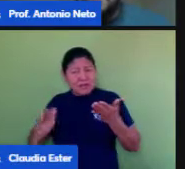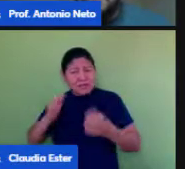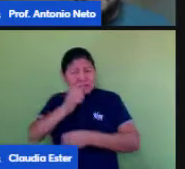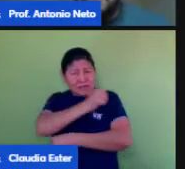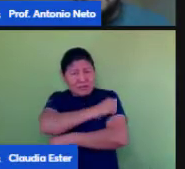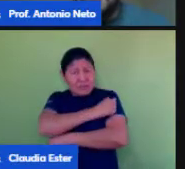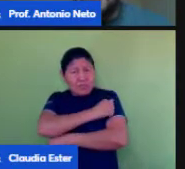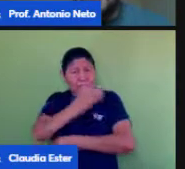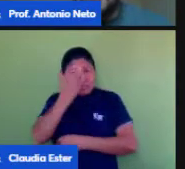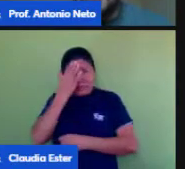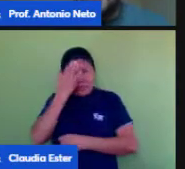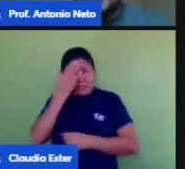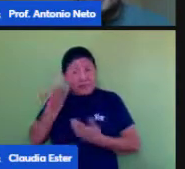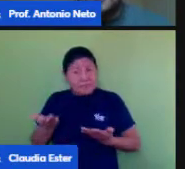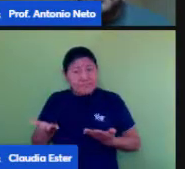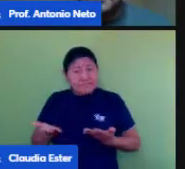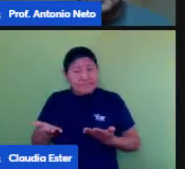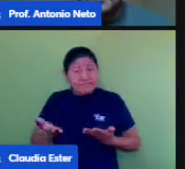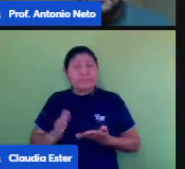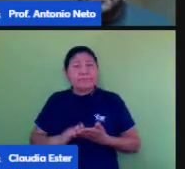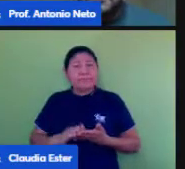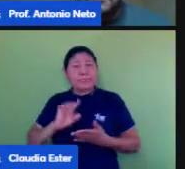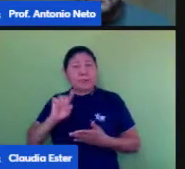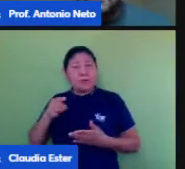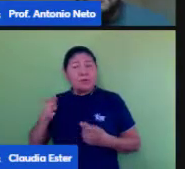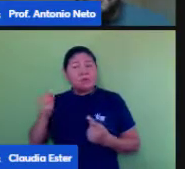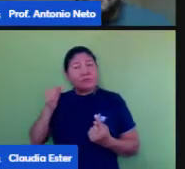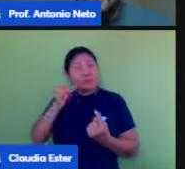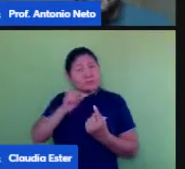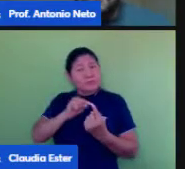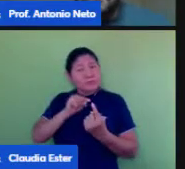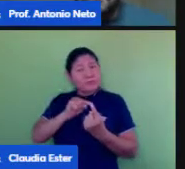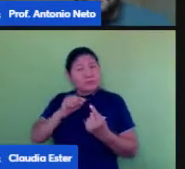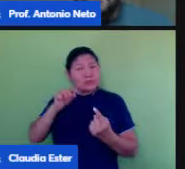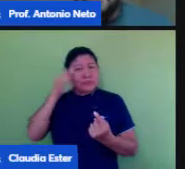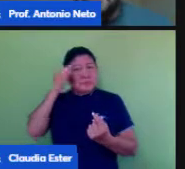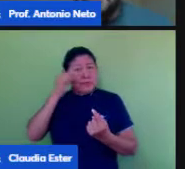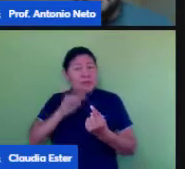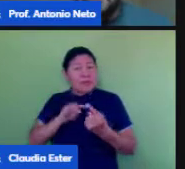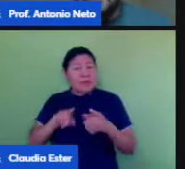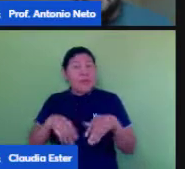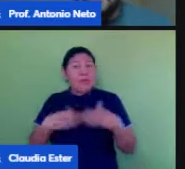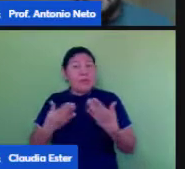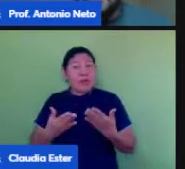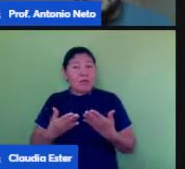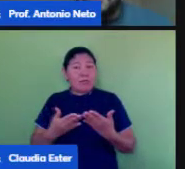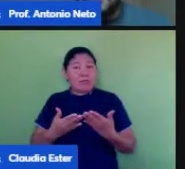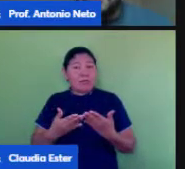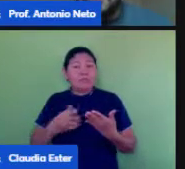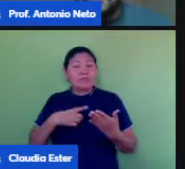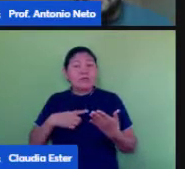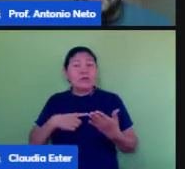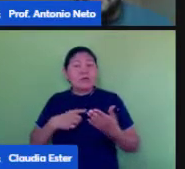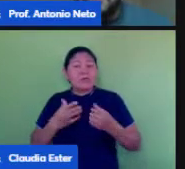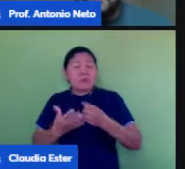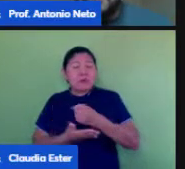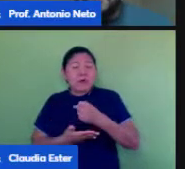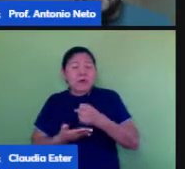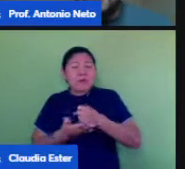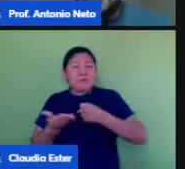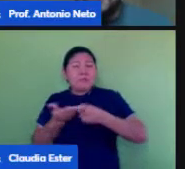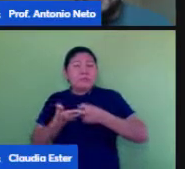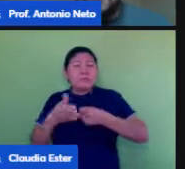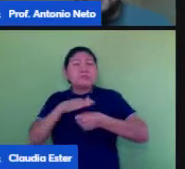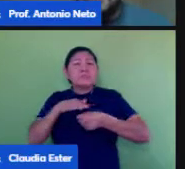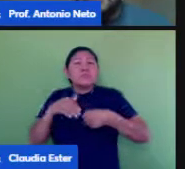linguagem? Outro objetivo a ser avaliado. Quais níveis de escrita o aluno se encontra? Por